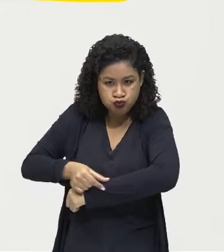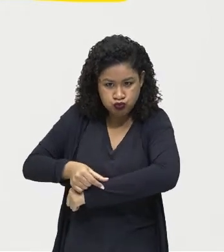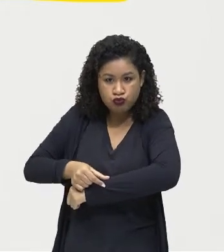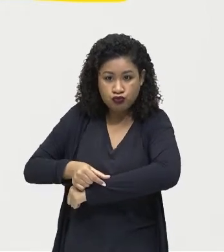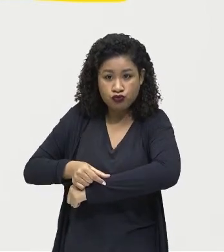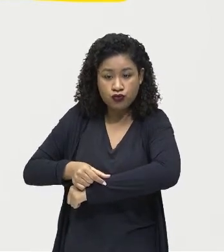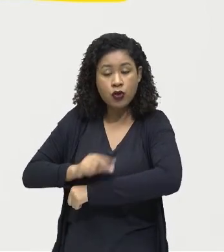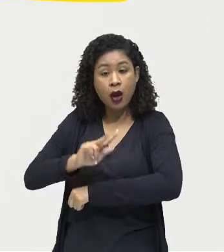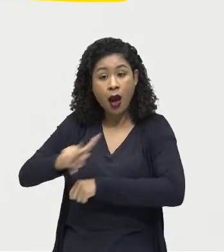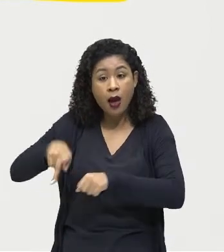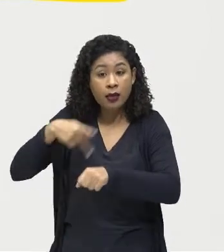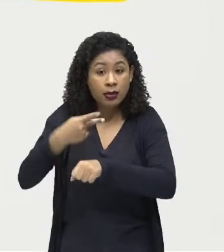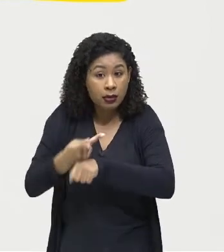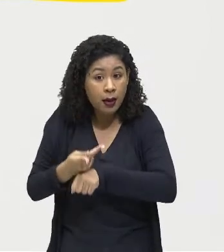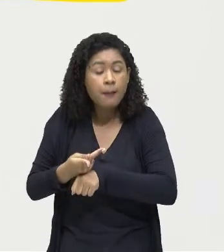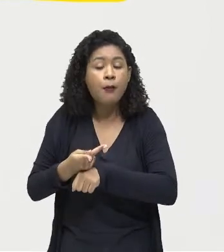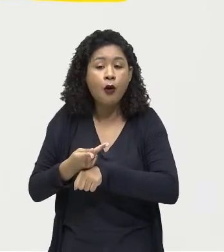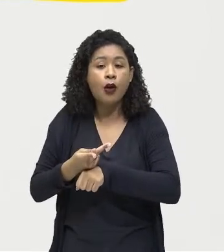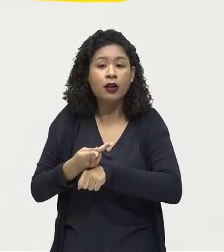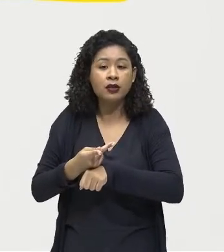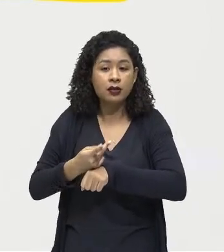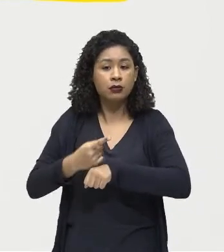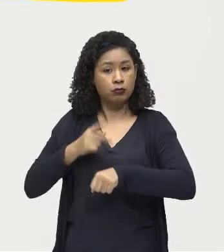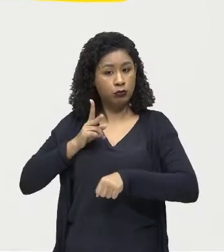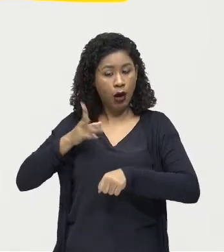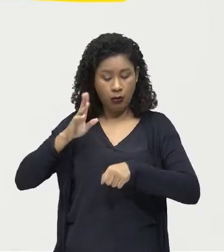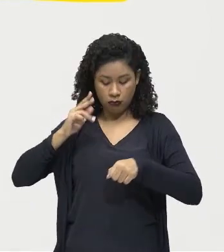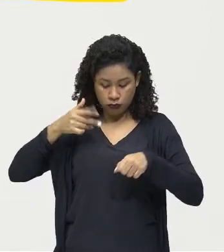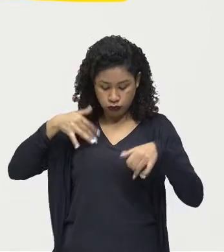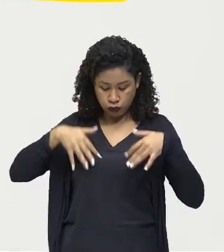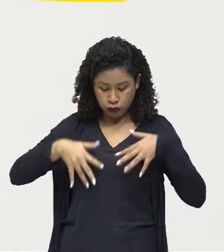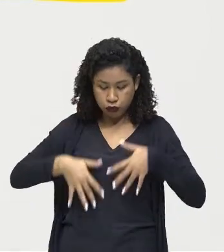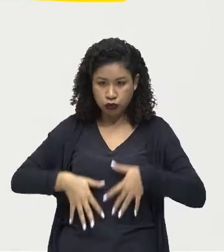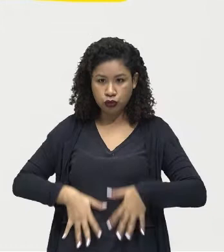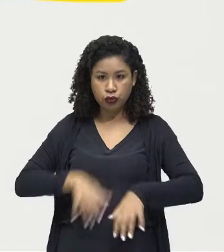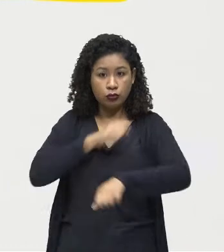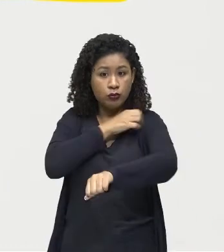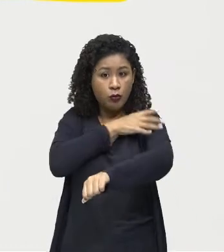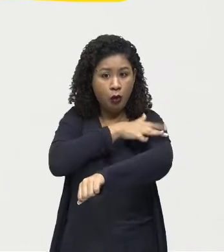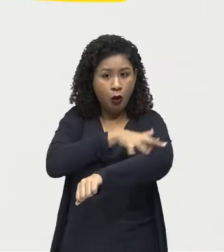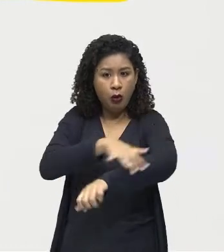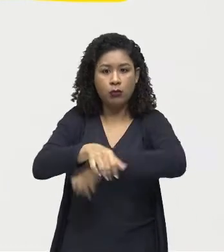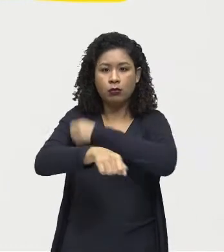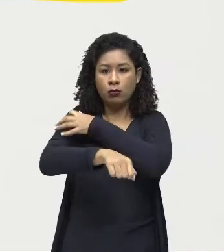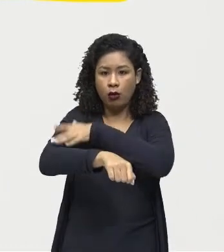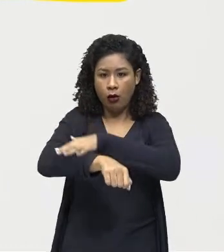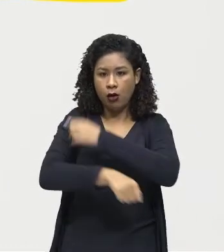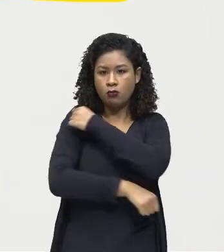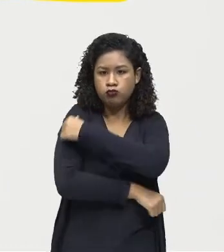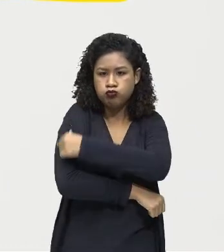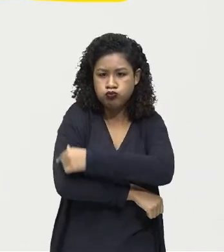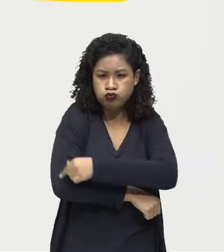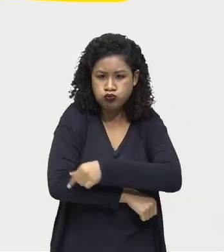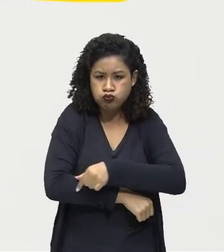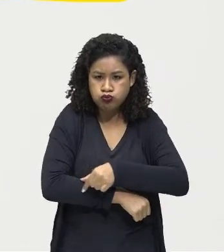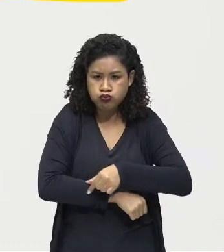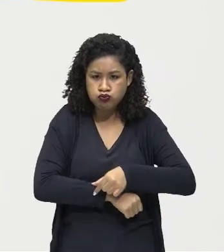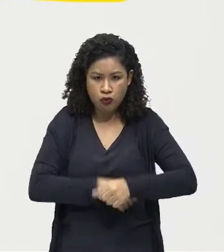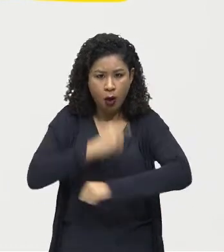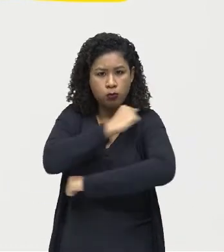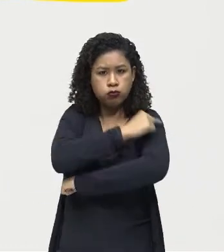tecidos do corpo, né? Depois que ela passou ali, ó, pelas partes do corpo, pelos órgãos que fazem parte do corpo, ela